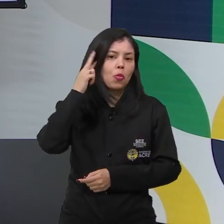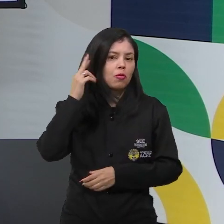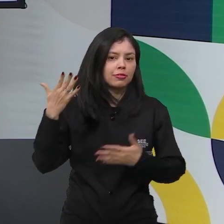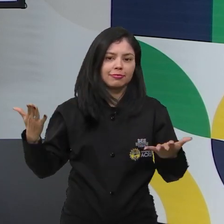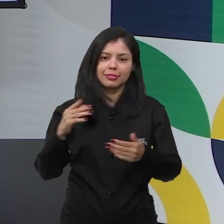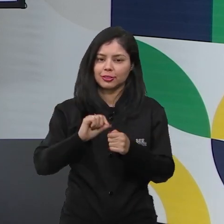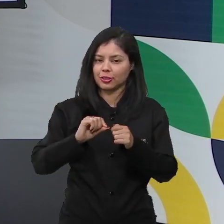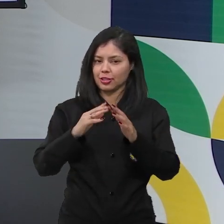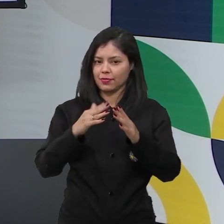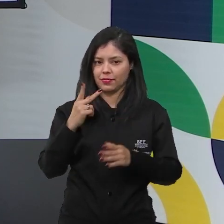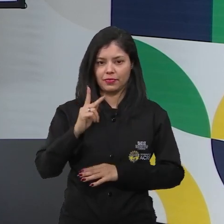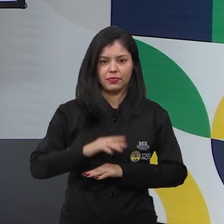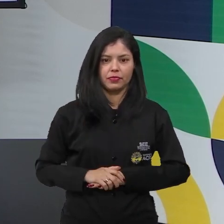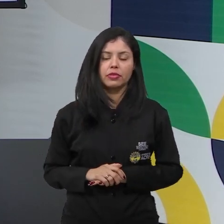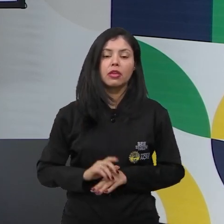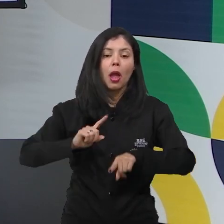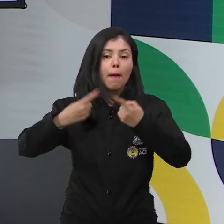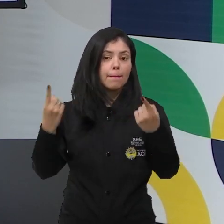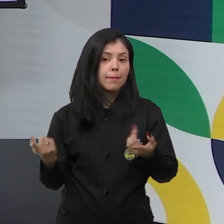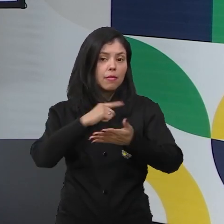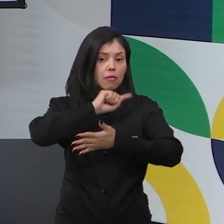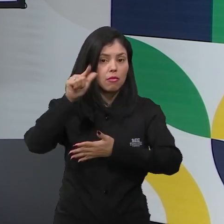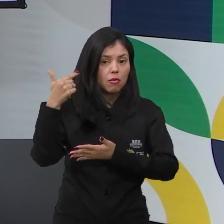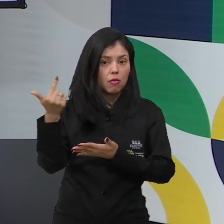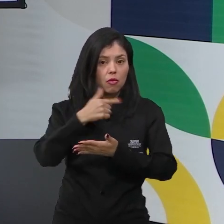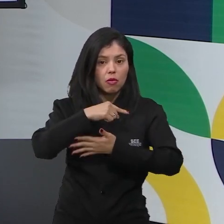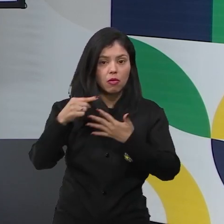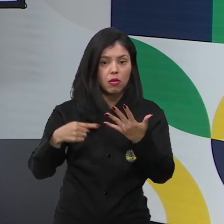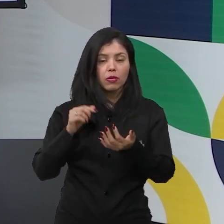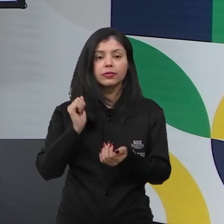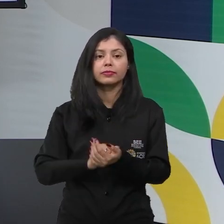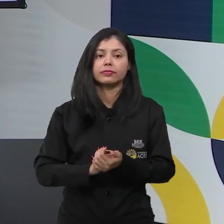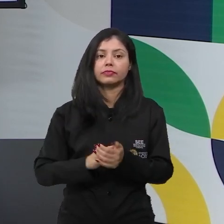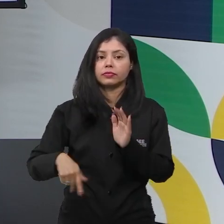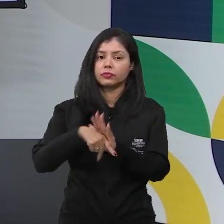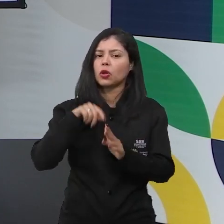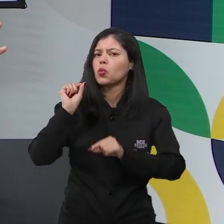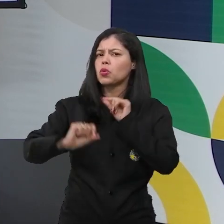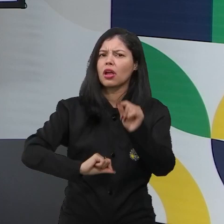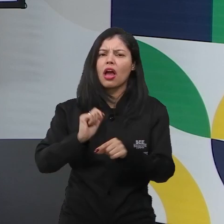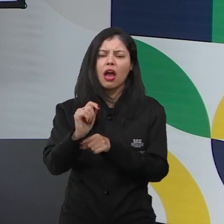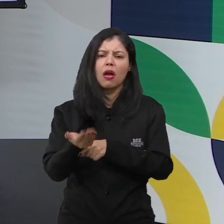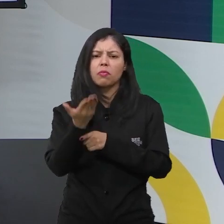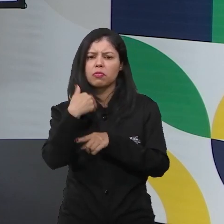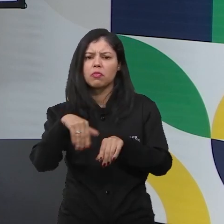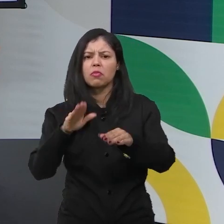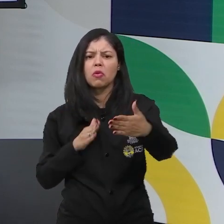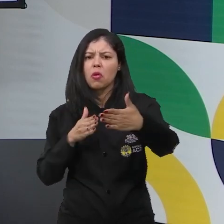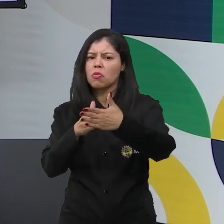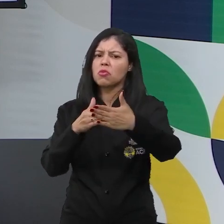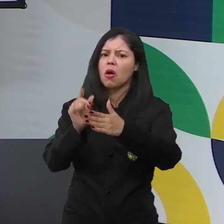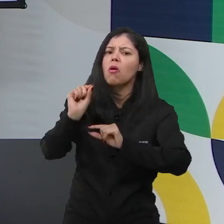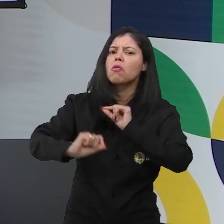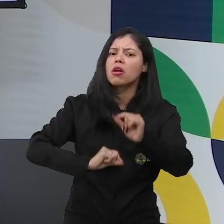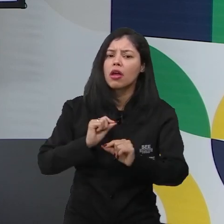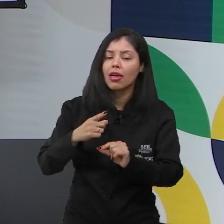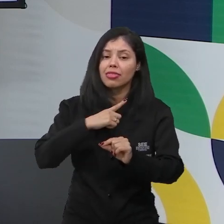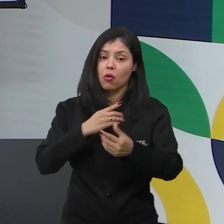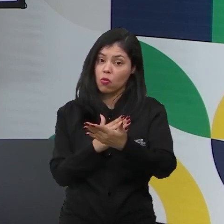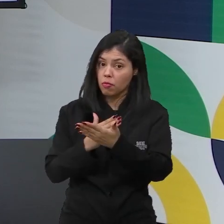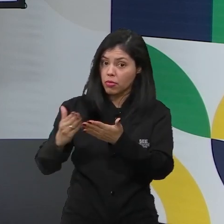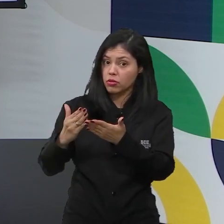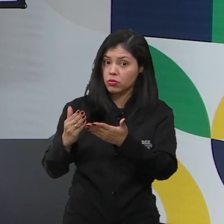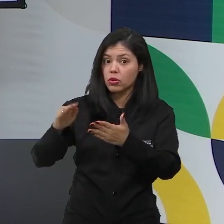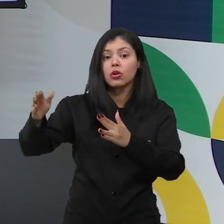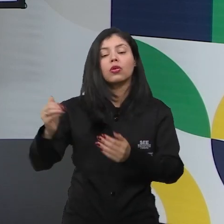os seus afazeres. E todas essas doenças, elas são autolimitadas. O que é uma doença autolimitada, gente? Ela tem um